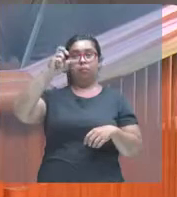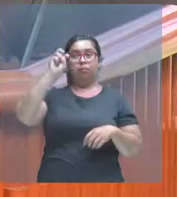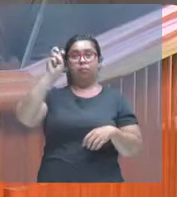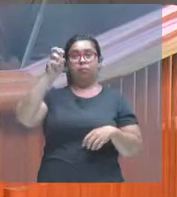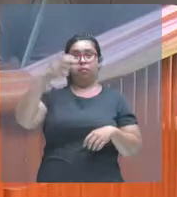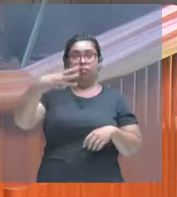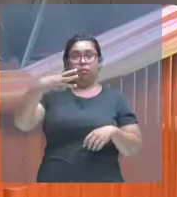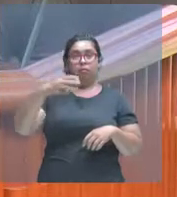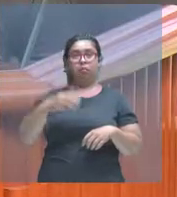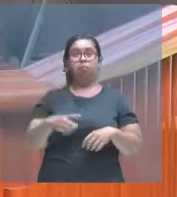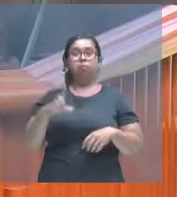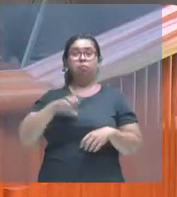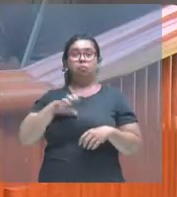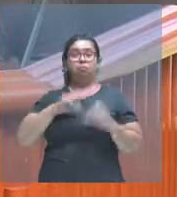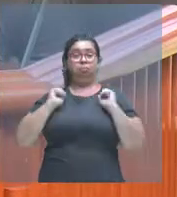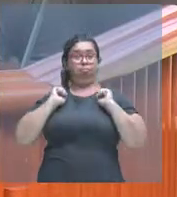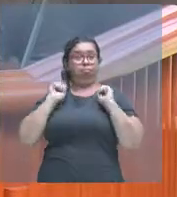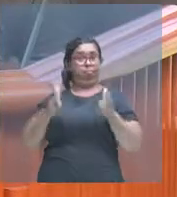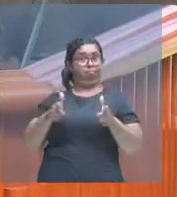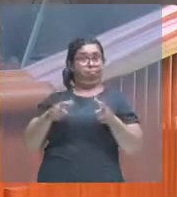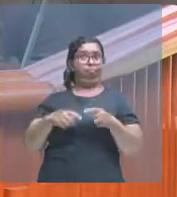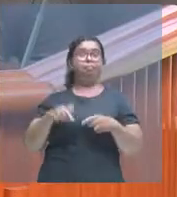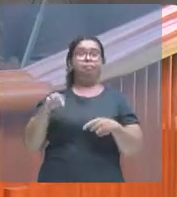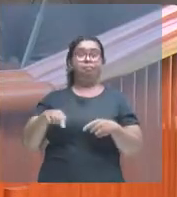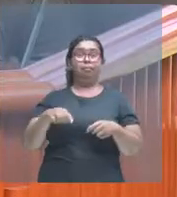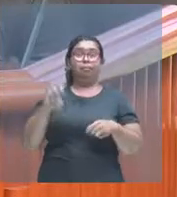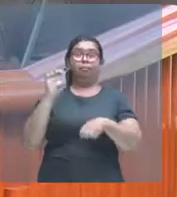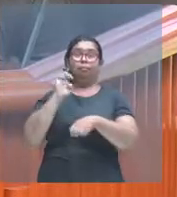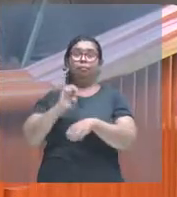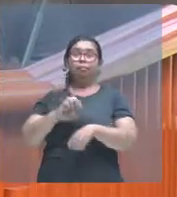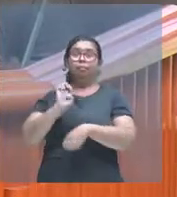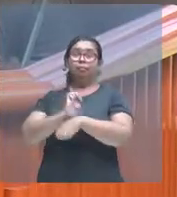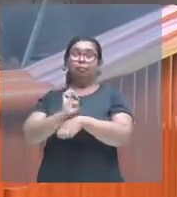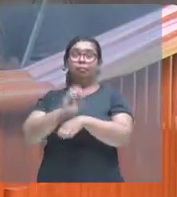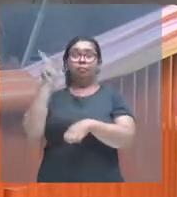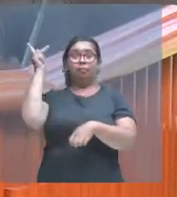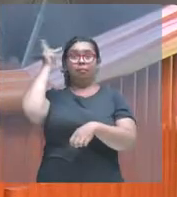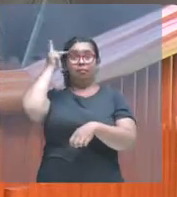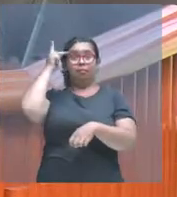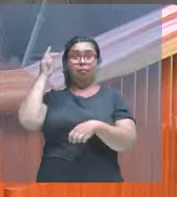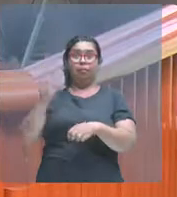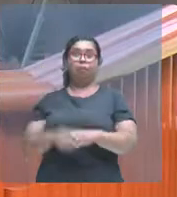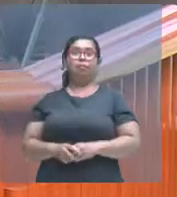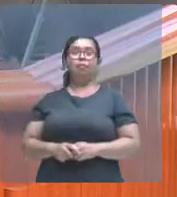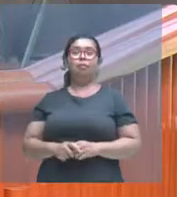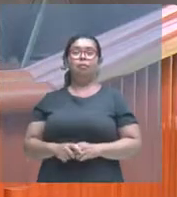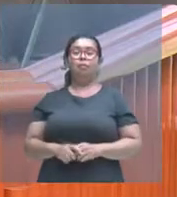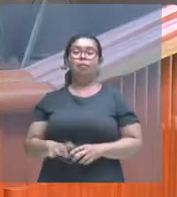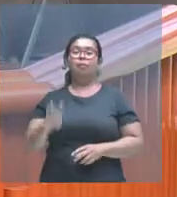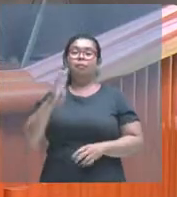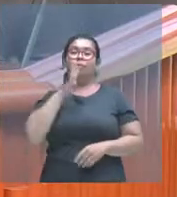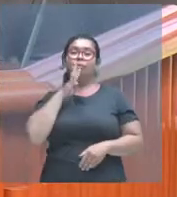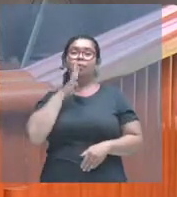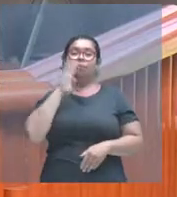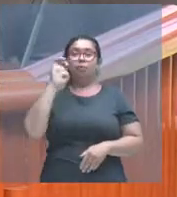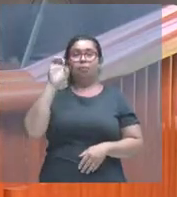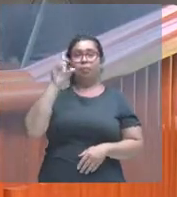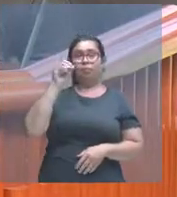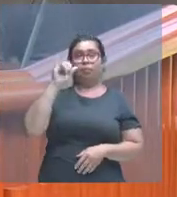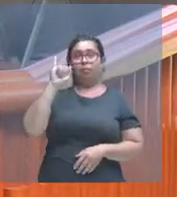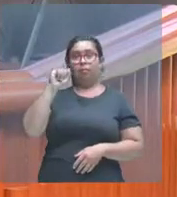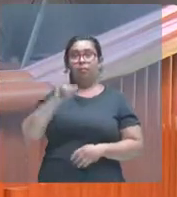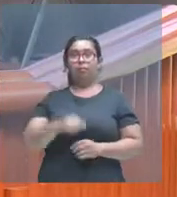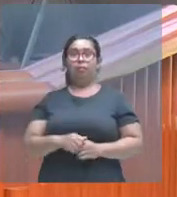tentar a sorte no estado de São Paulo, como tantos outros milhares de nordestinos. Conheceu Edi Camargo Lima, sua